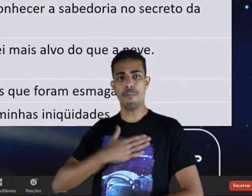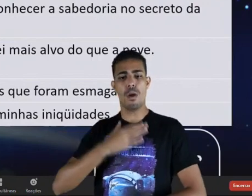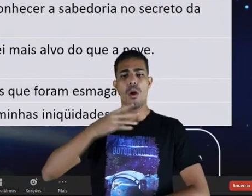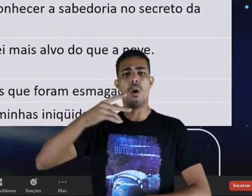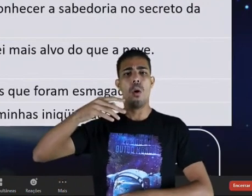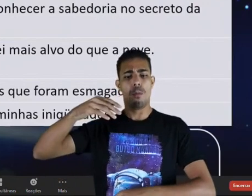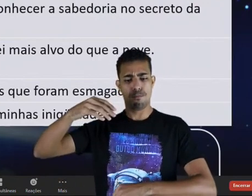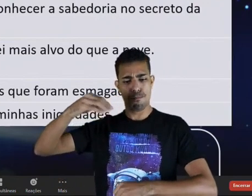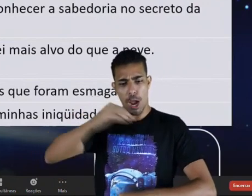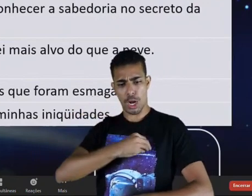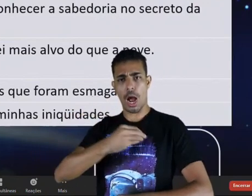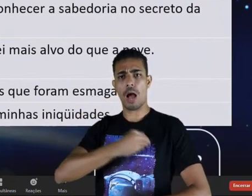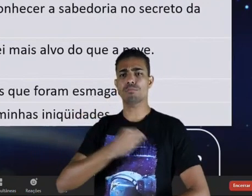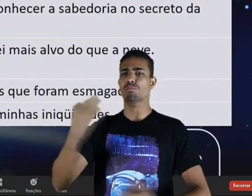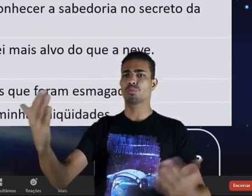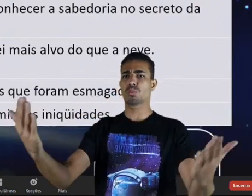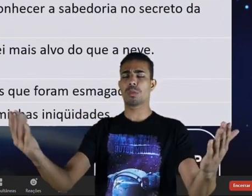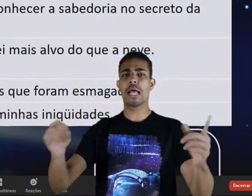de mim.